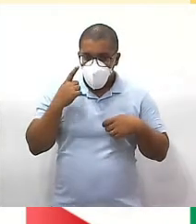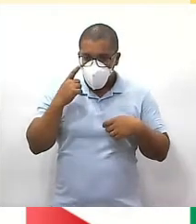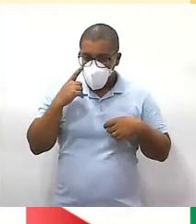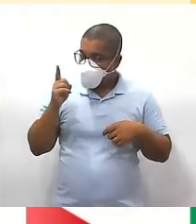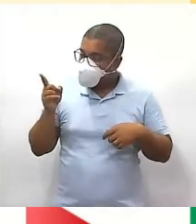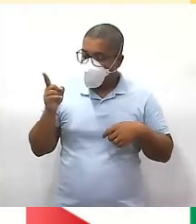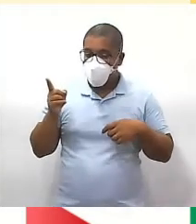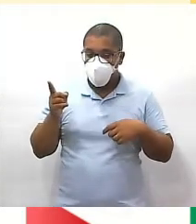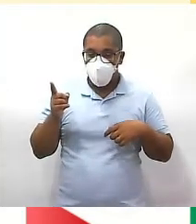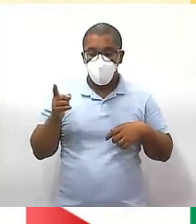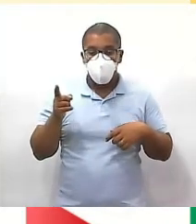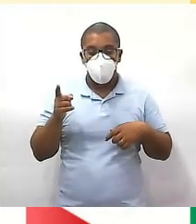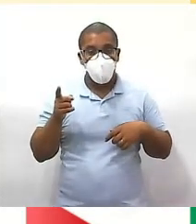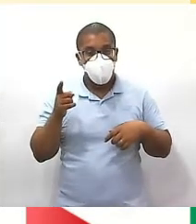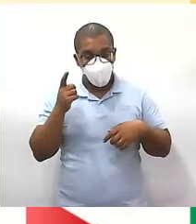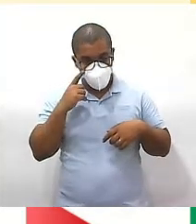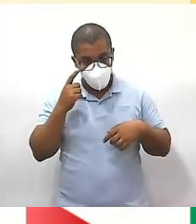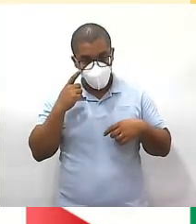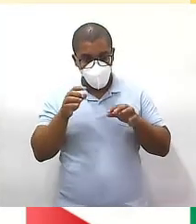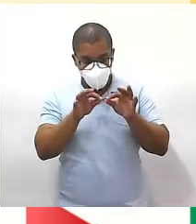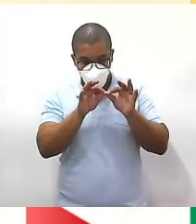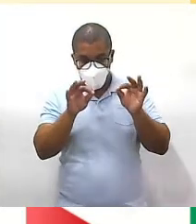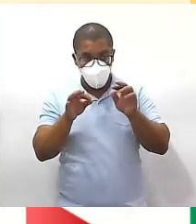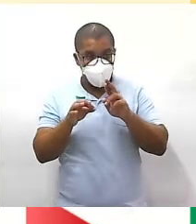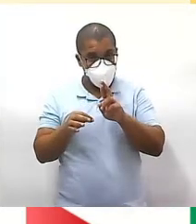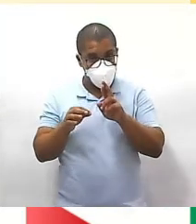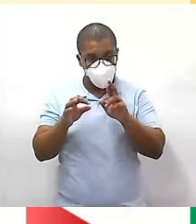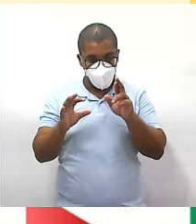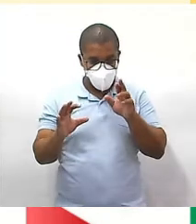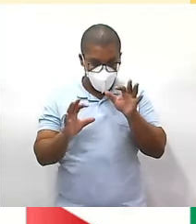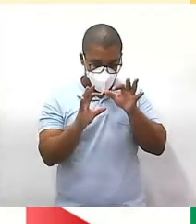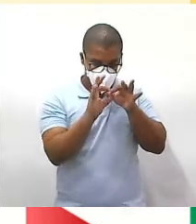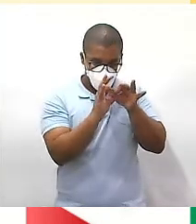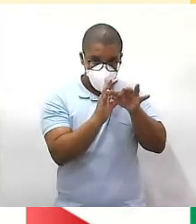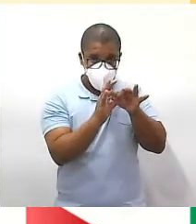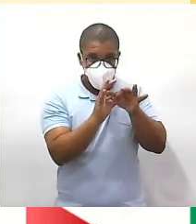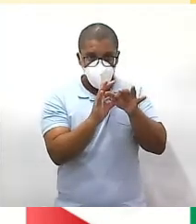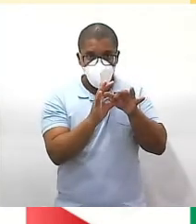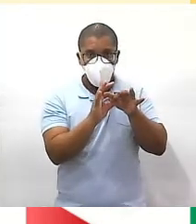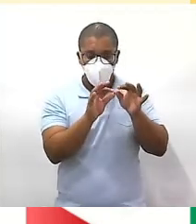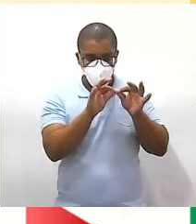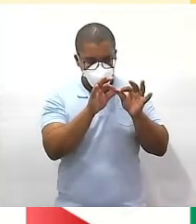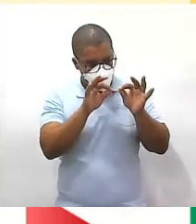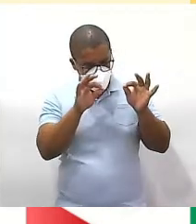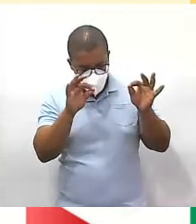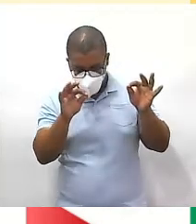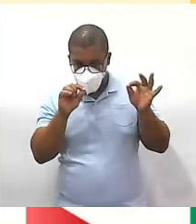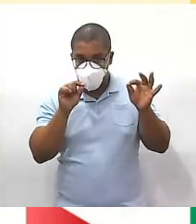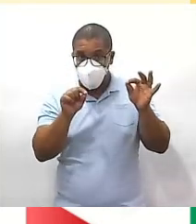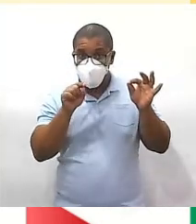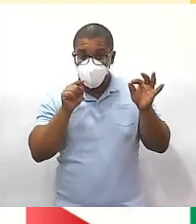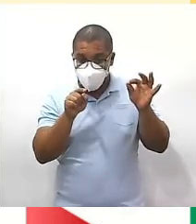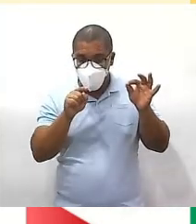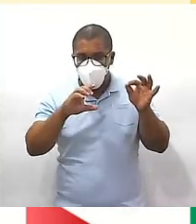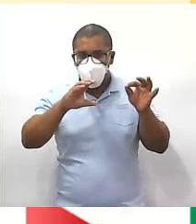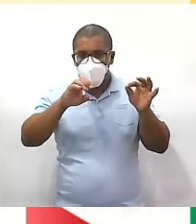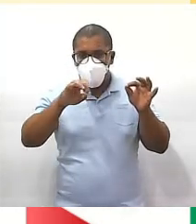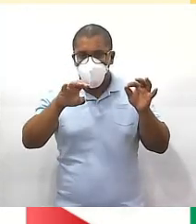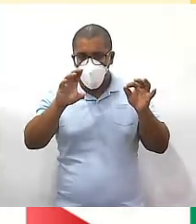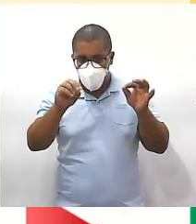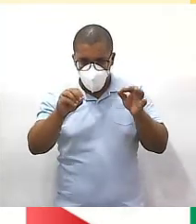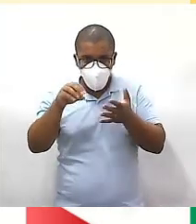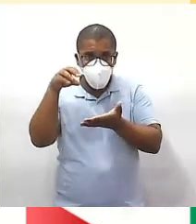vocês, devagarinho, ó. Ele tem que estar ligado ao raio, ok? Essa distância do centro à